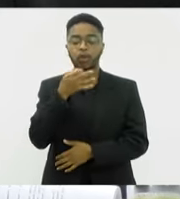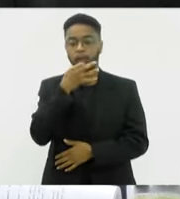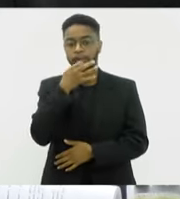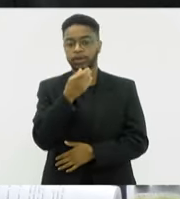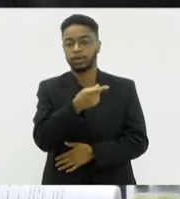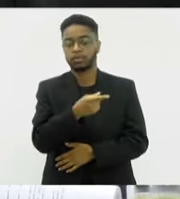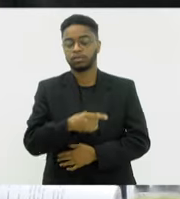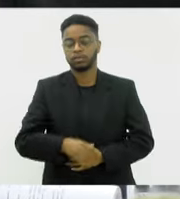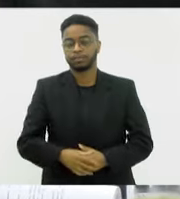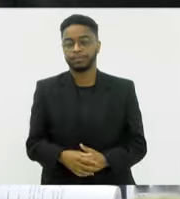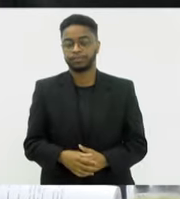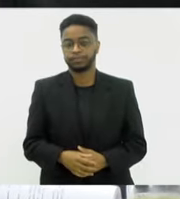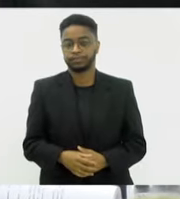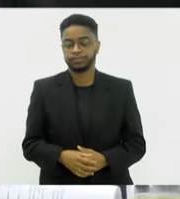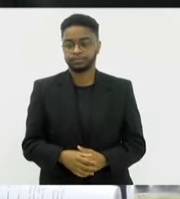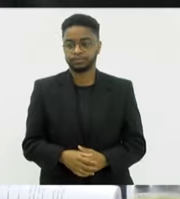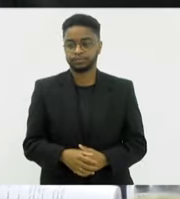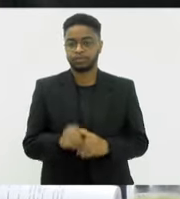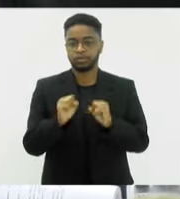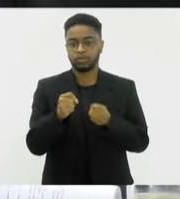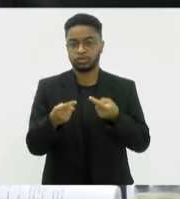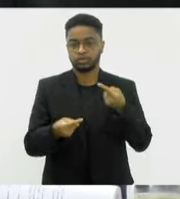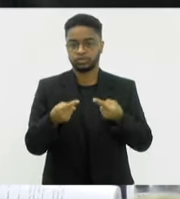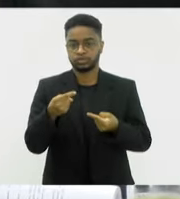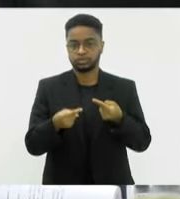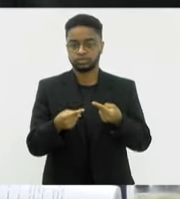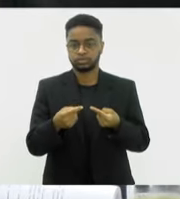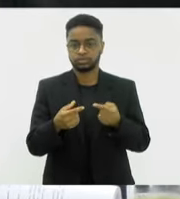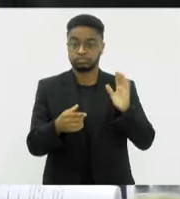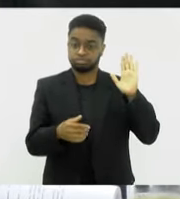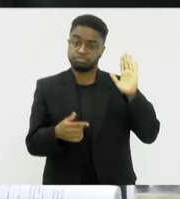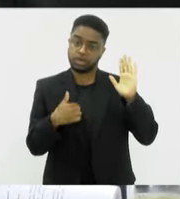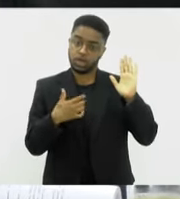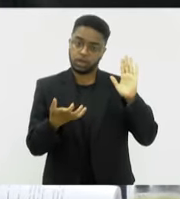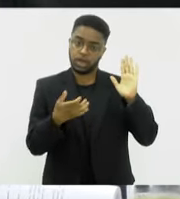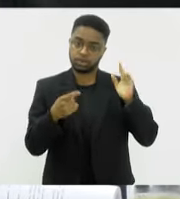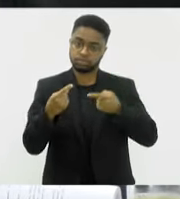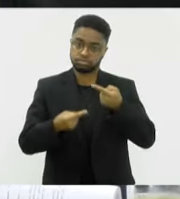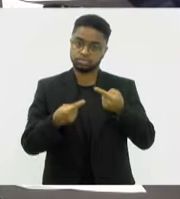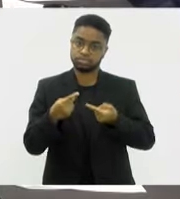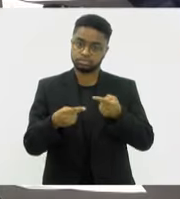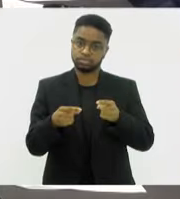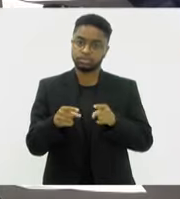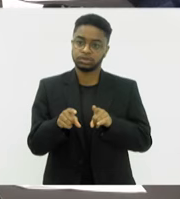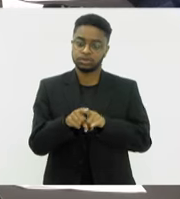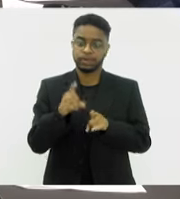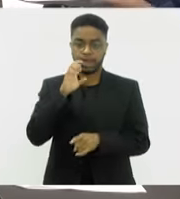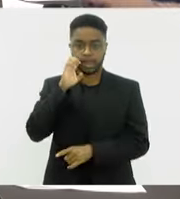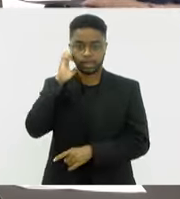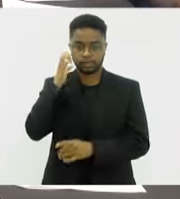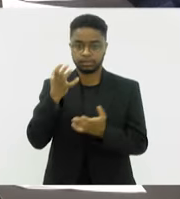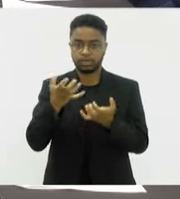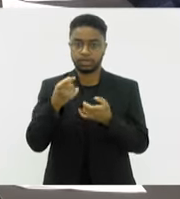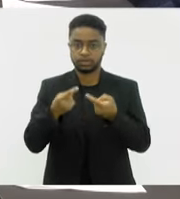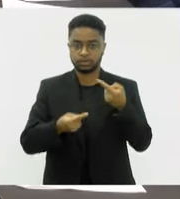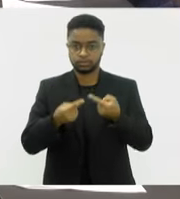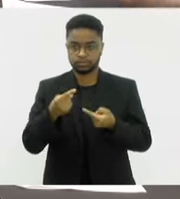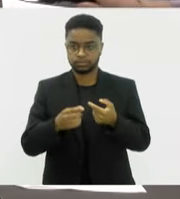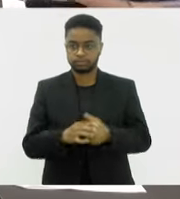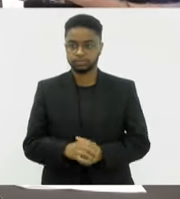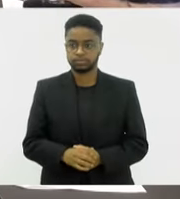matéria. Em discussão. Eu quero discutir isso. Eu também quero discutir. Deputado Luiz Paulo e deputada Élica. Também